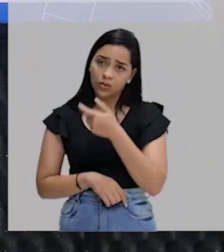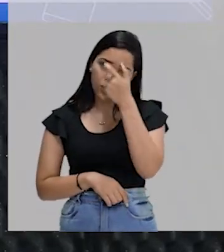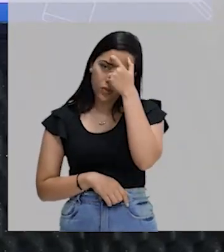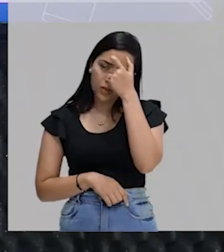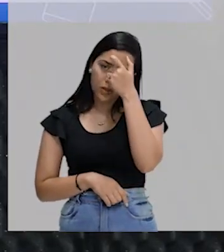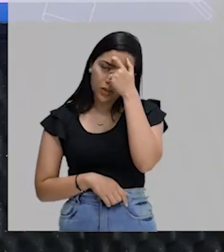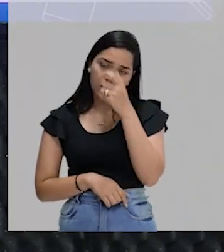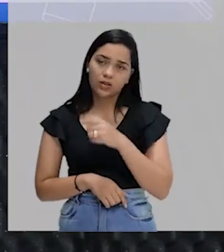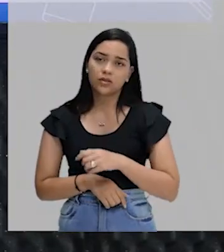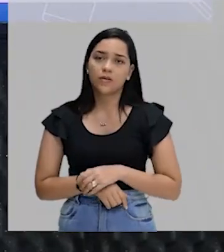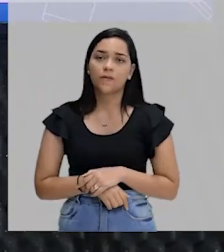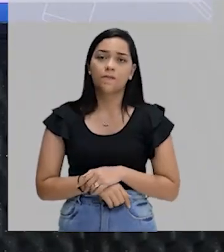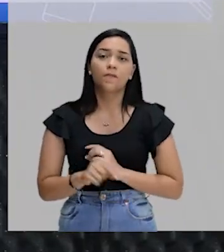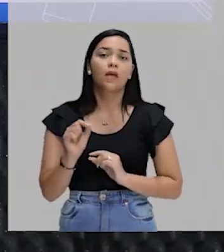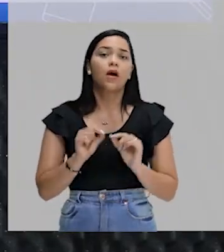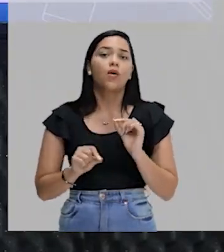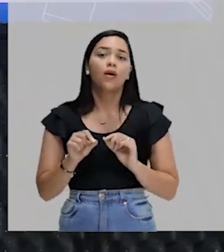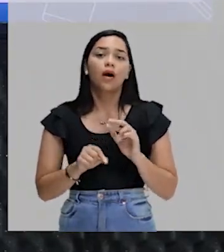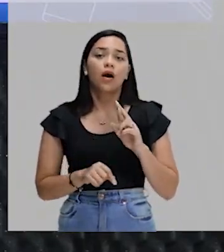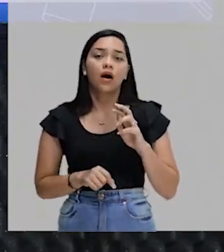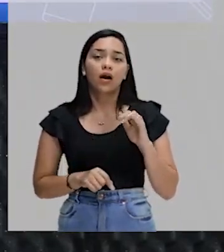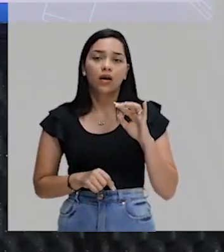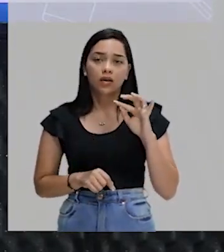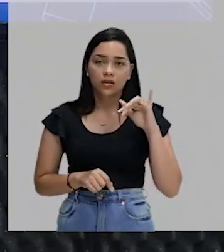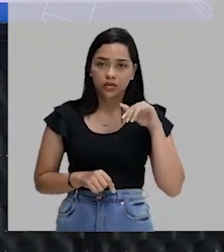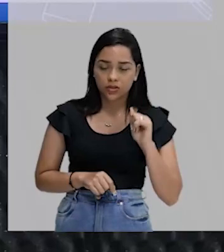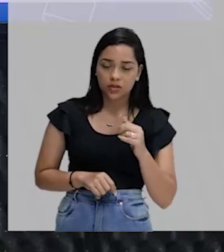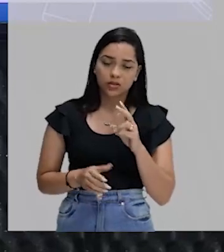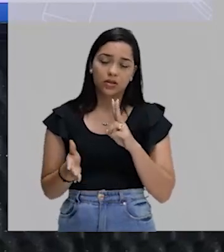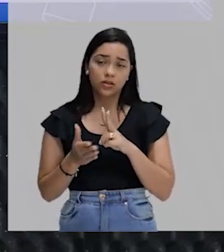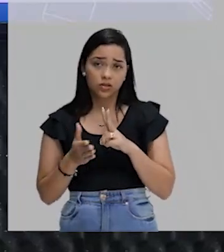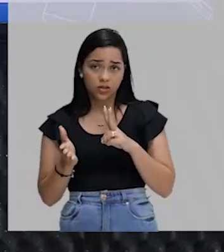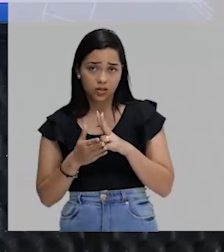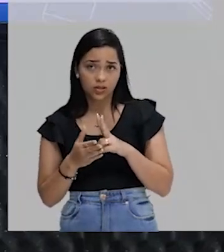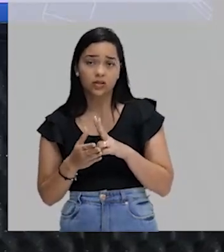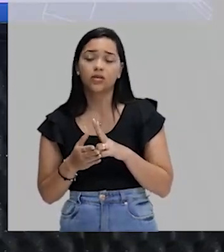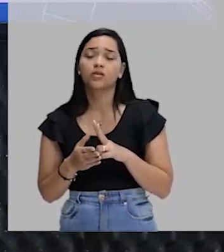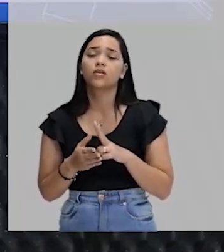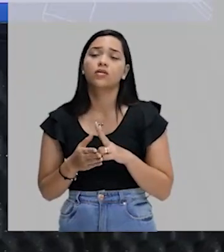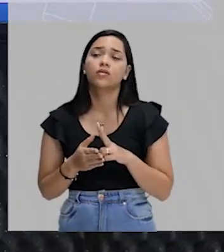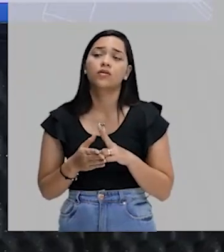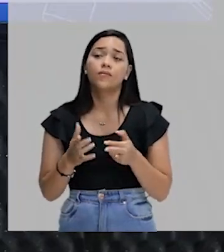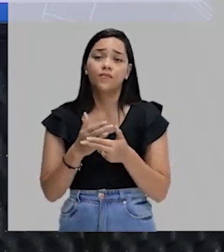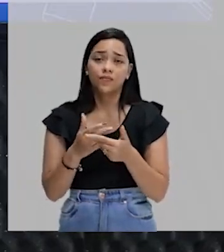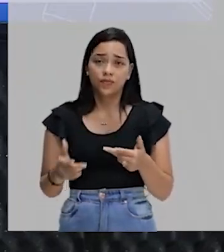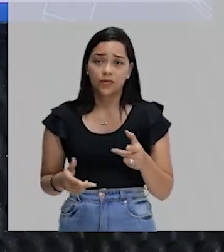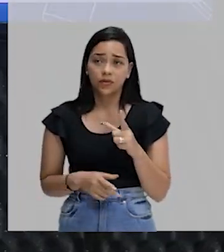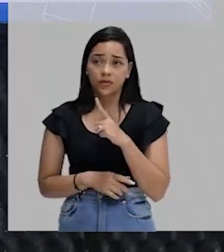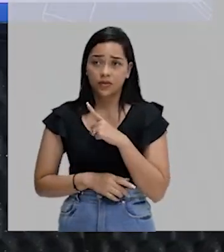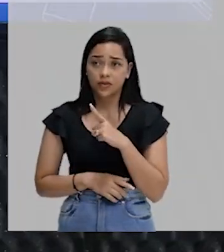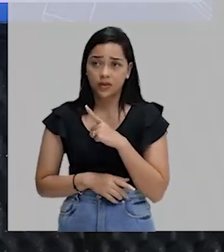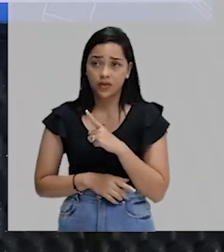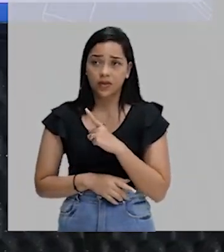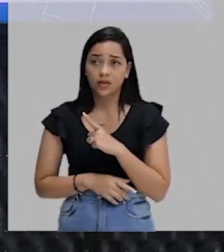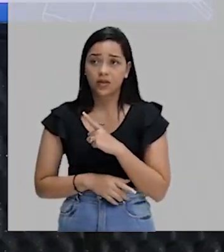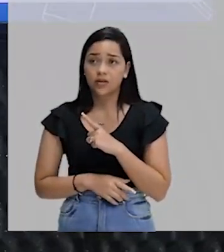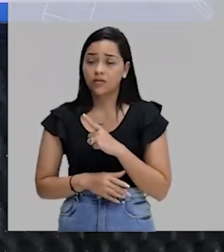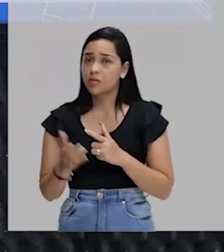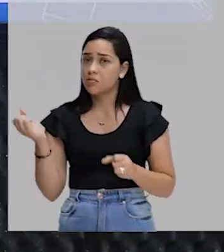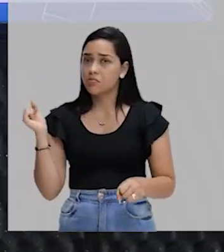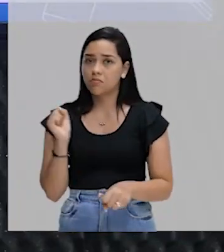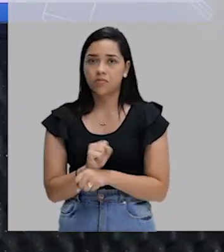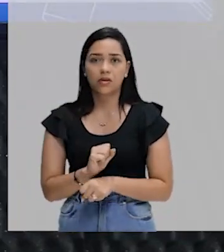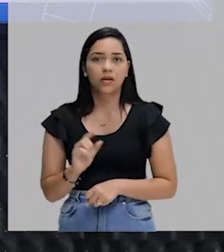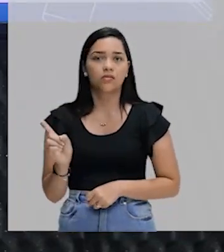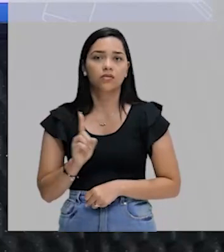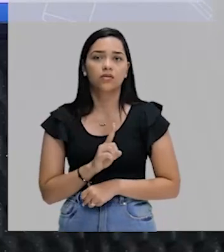consciência de que a resistência indígena, a resistência dos nativos, elas não se esgotaram